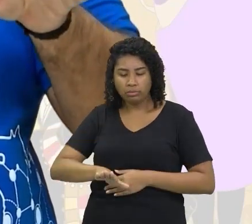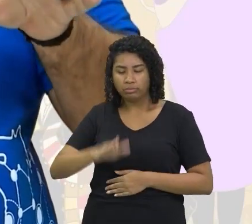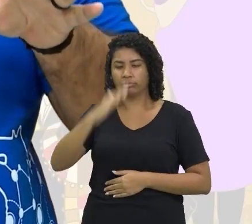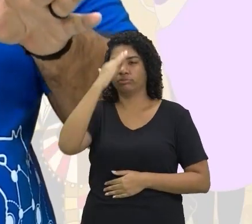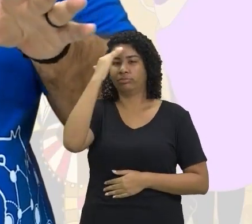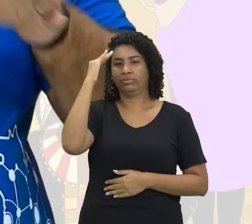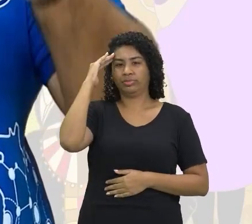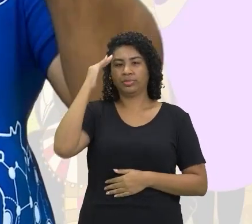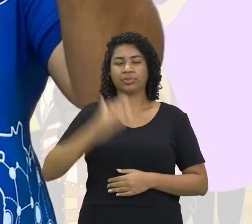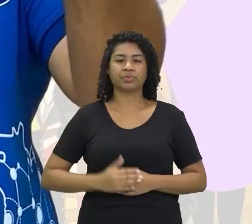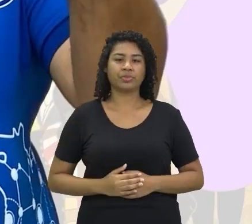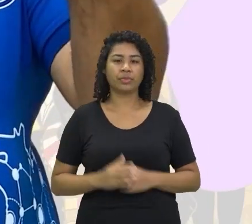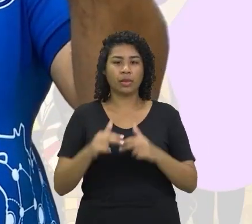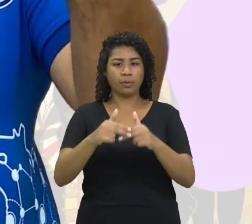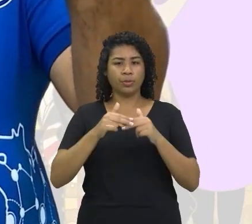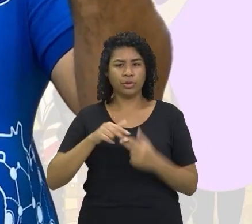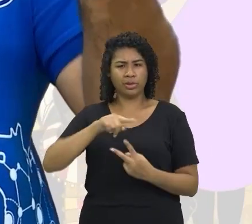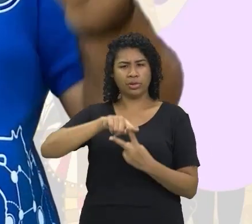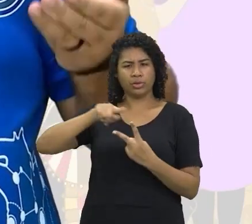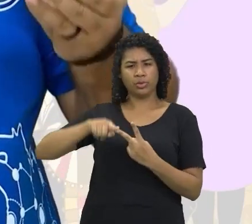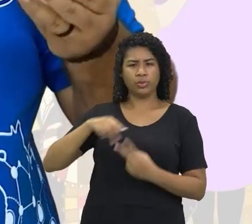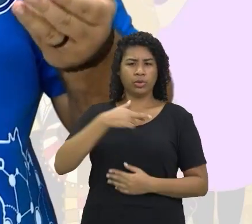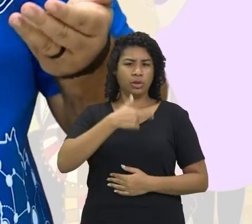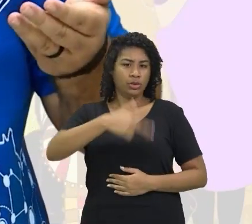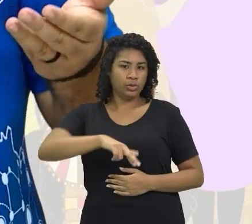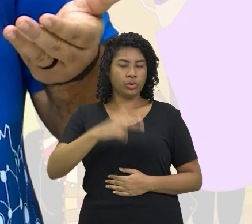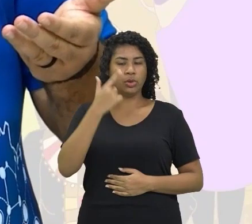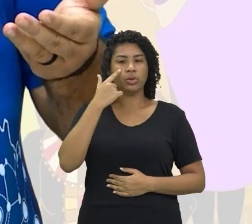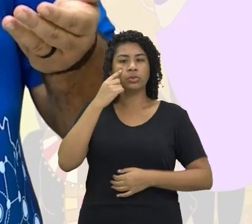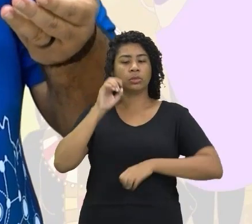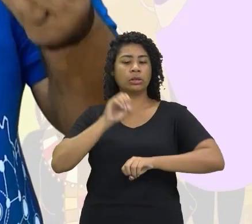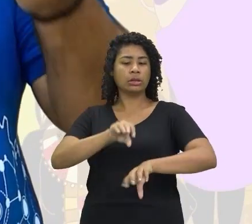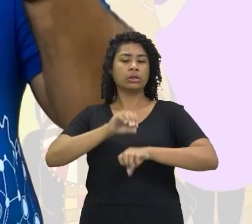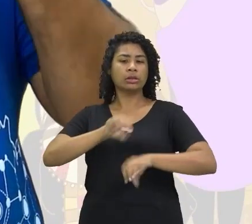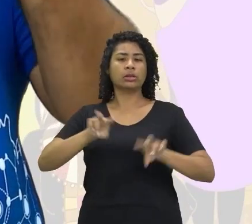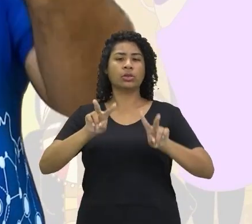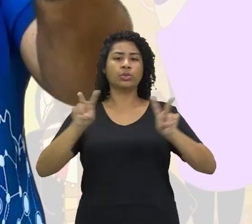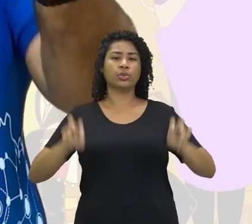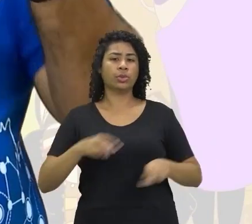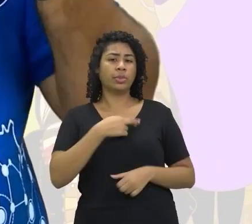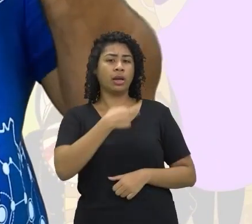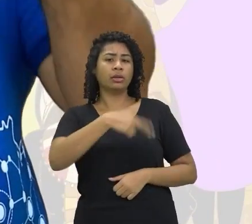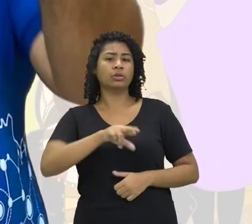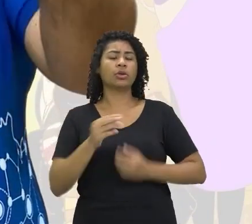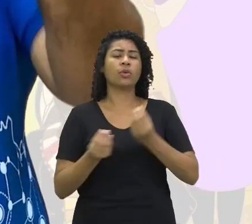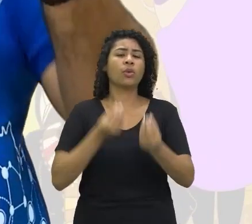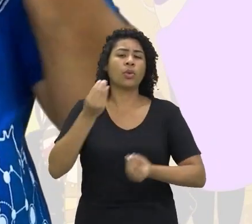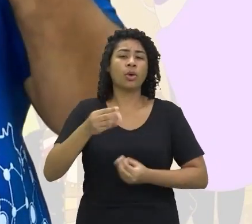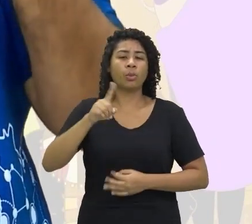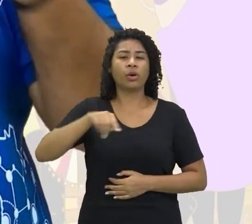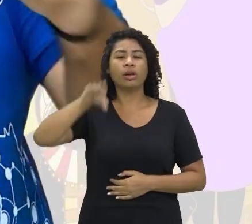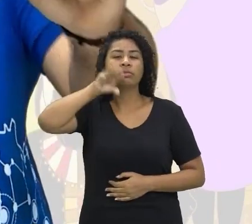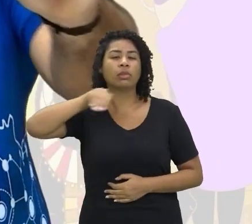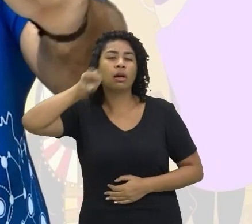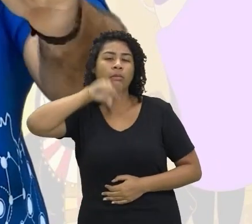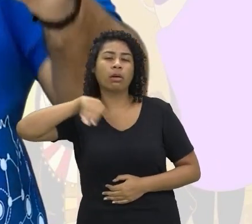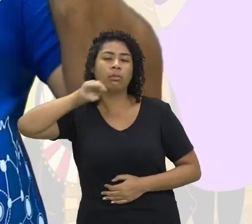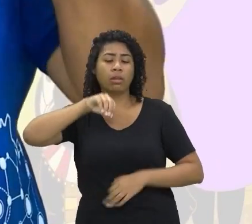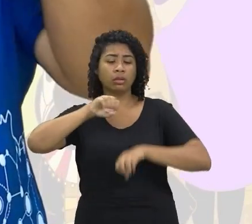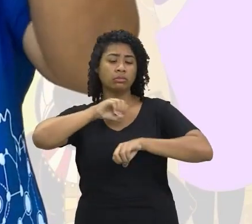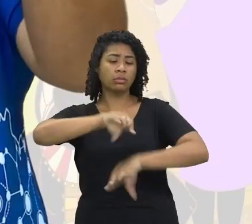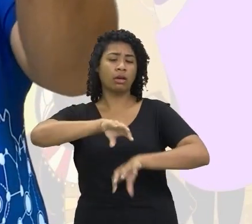tanto no candomblé como na Umbanda, os ensinamentos sobre a religião são realizados oralmente,